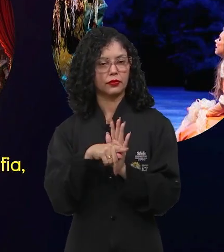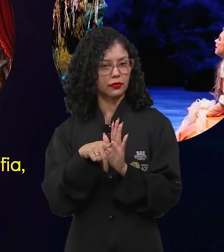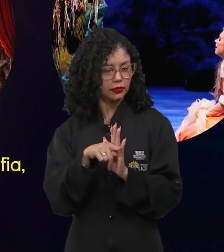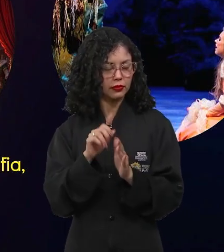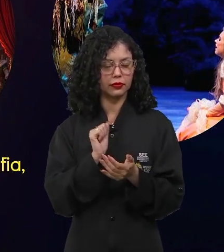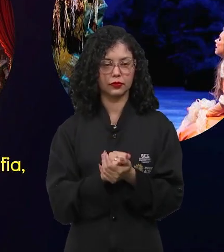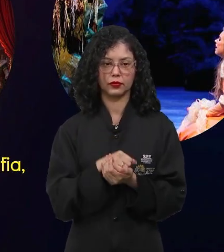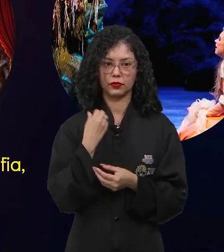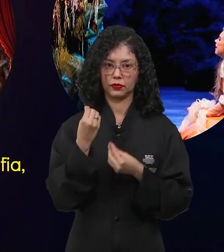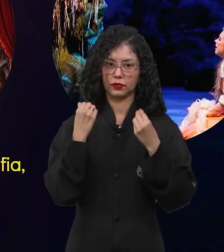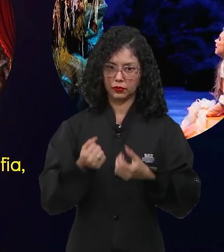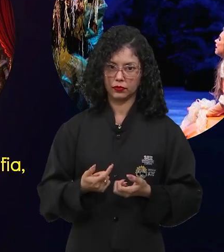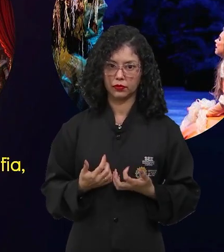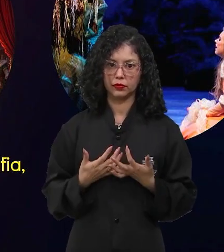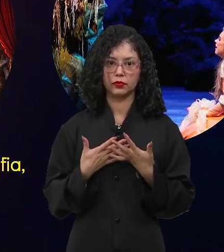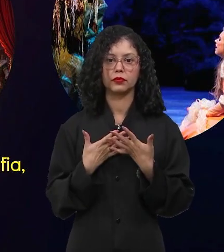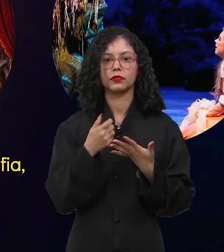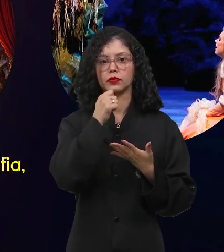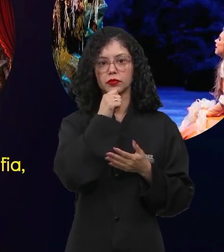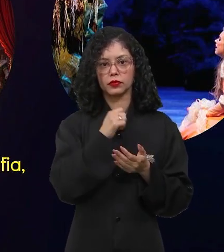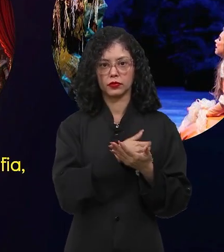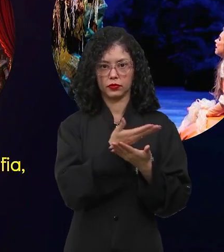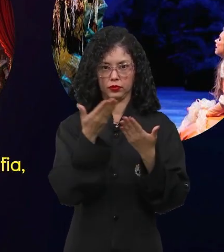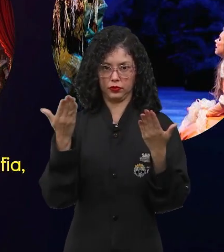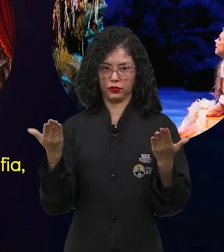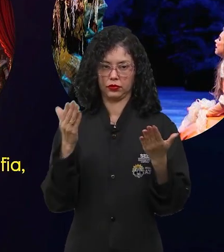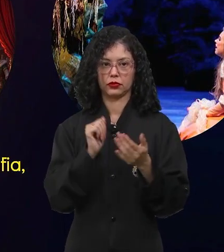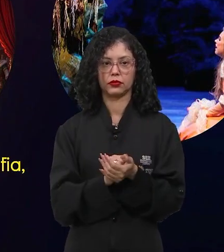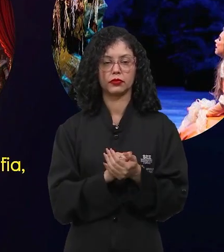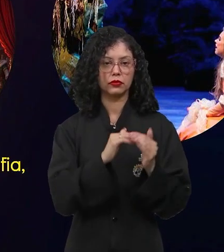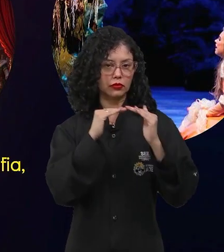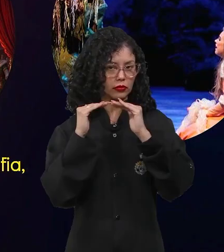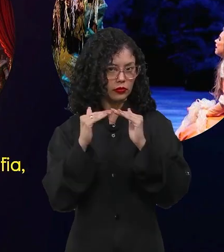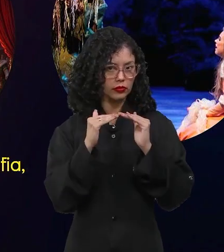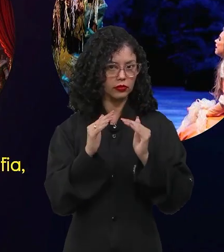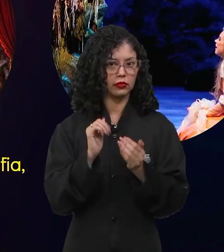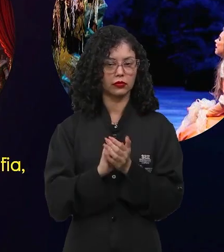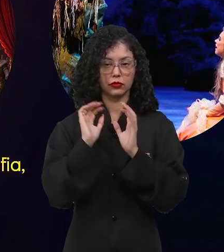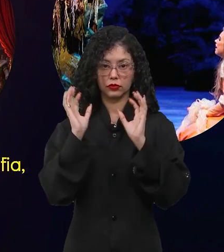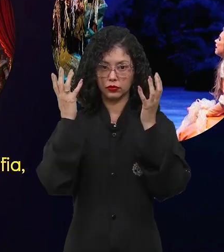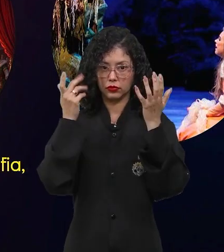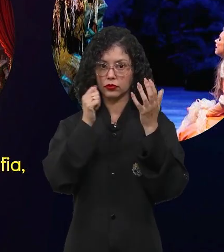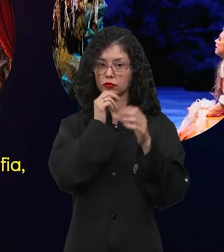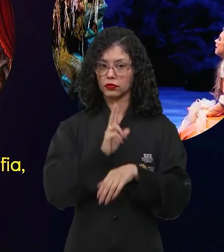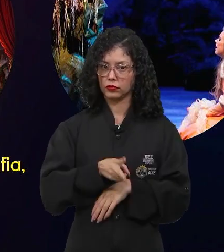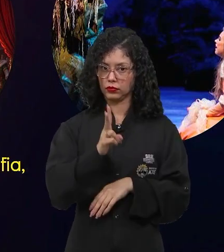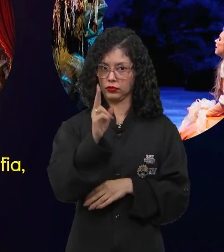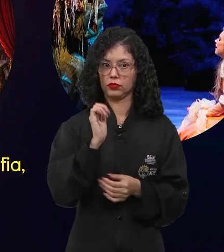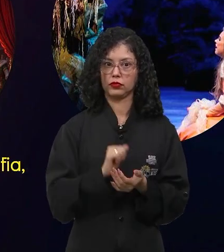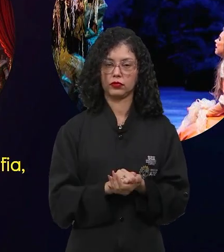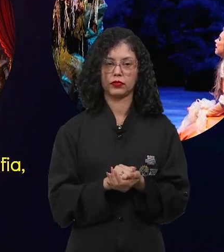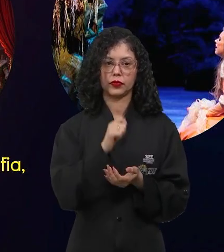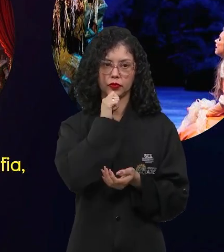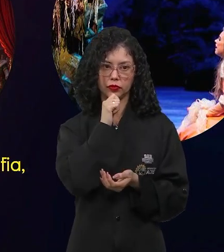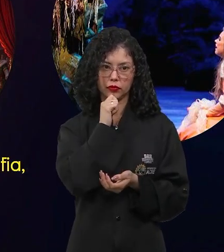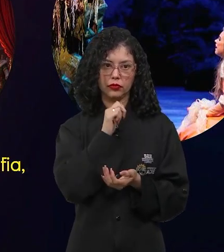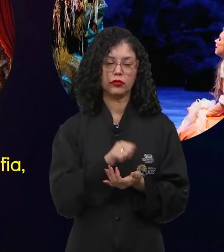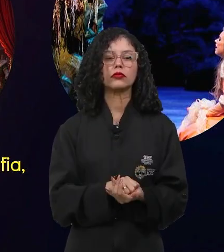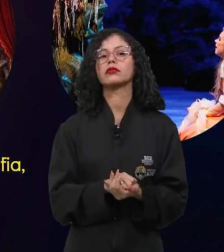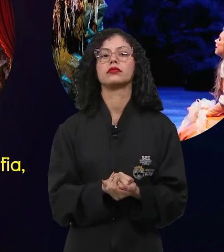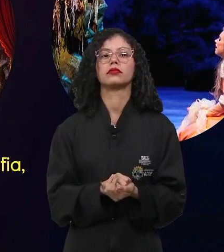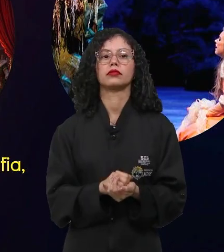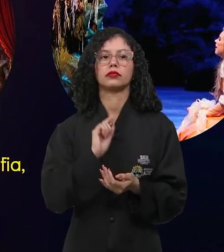voz com o emocional, né, e o público. Então, estabelece o clima, intensifica o drama